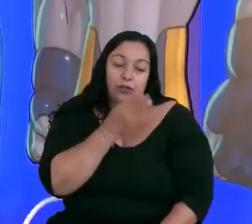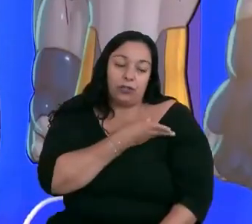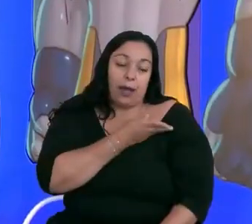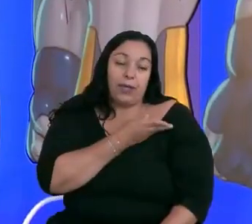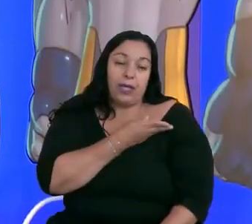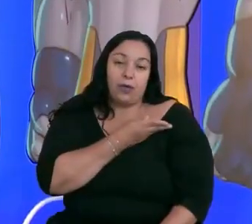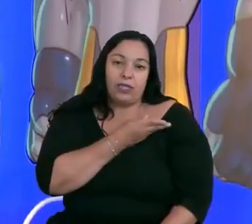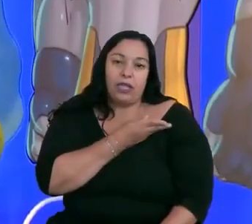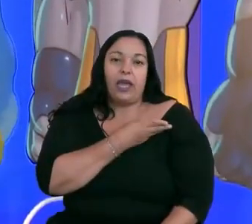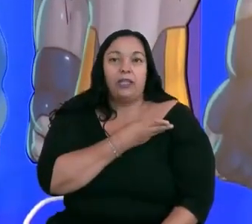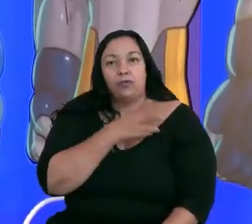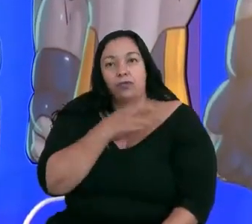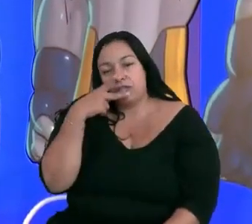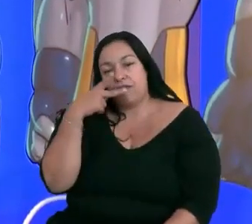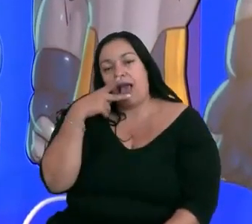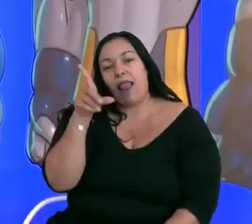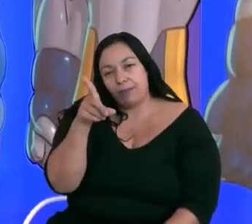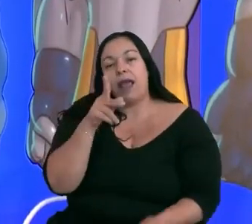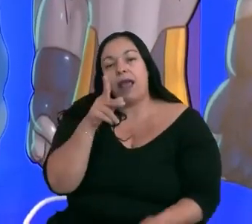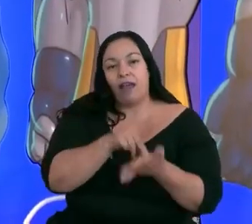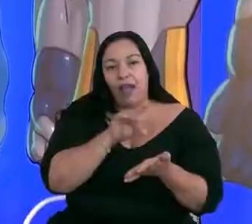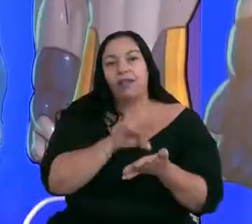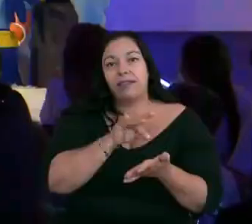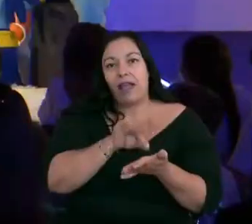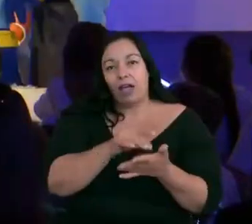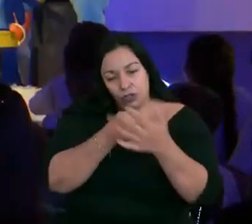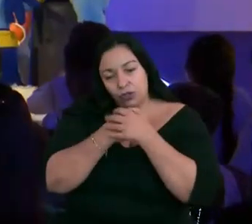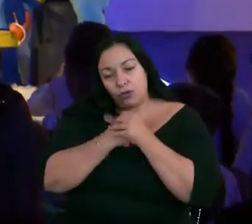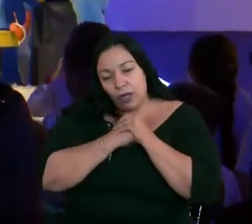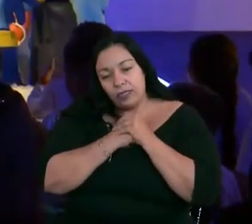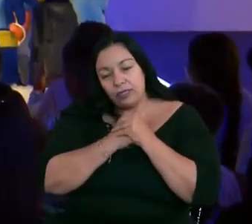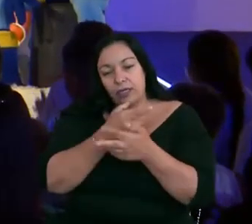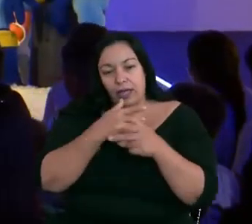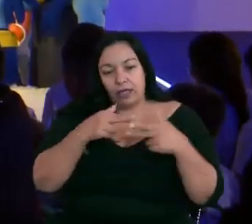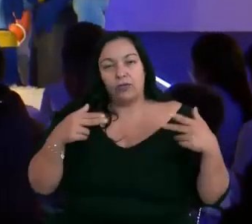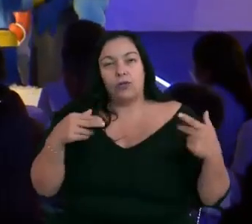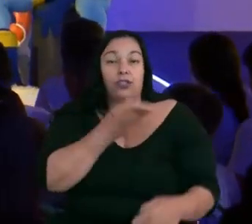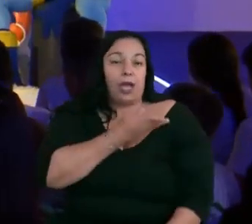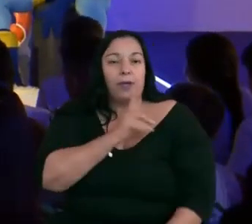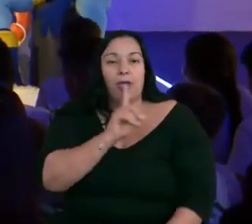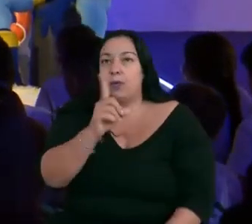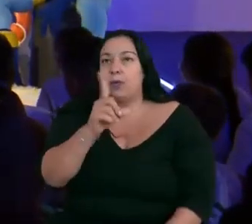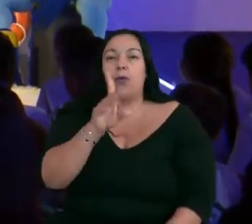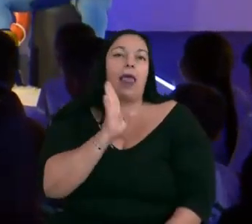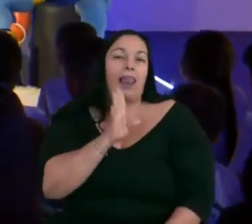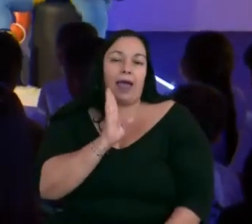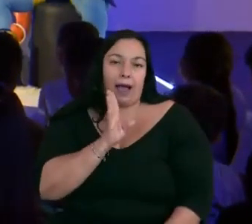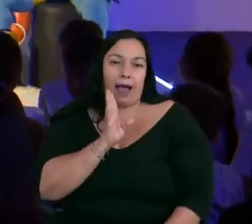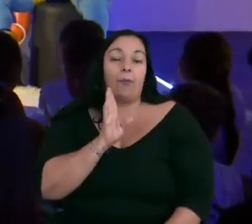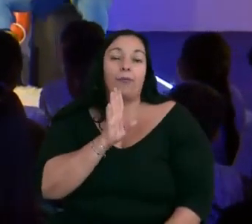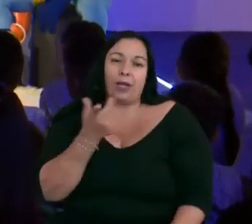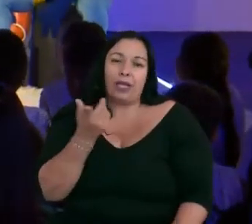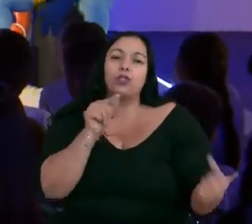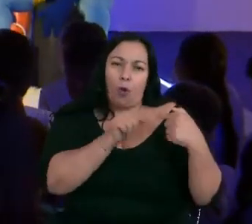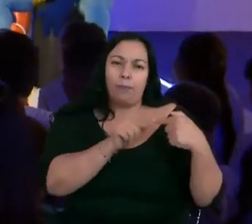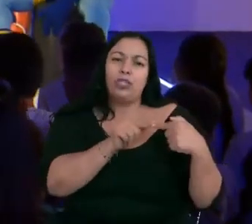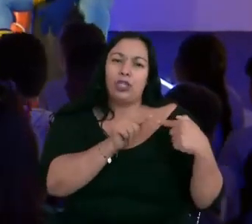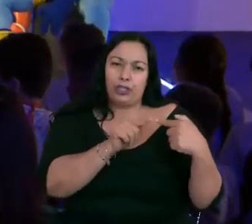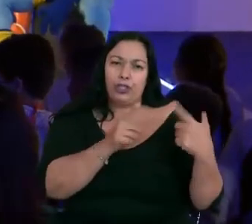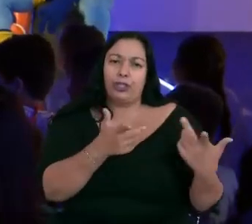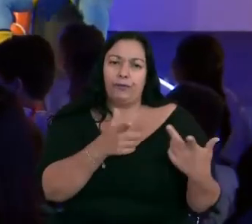né, gente? Esconder coisa de amigo também não é legal. Mas teve um motivo. Eles fizeram isso